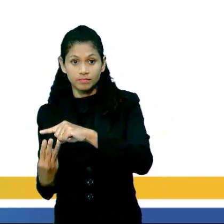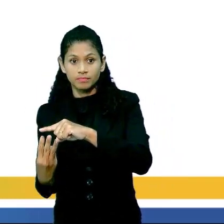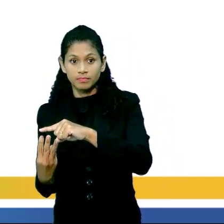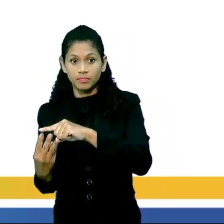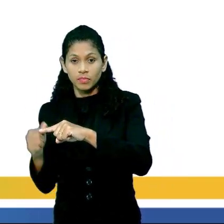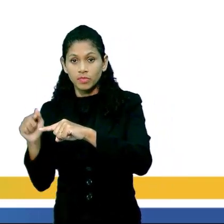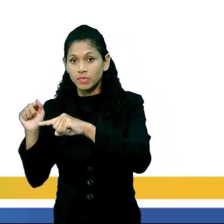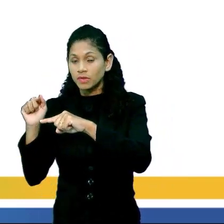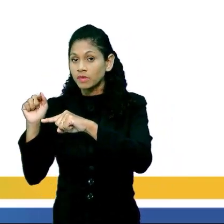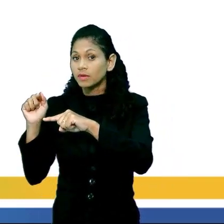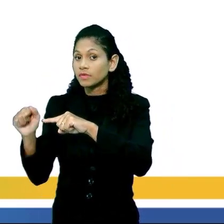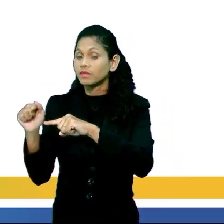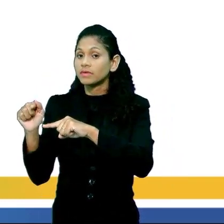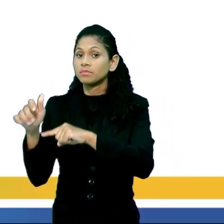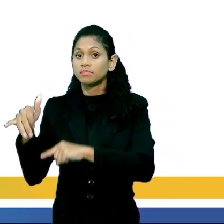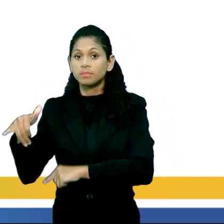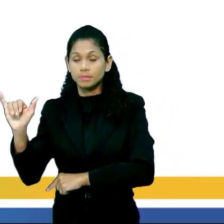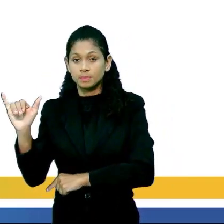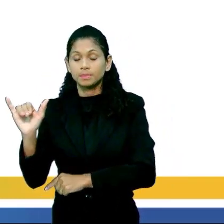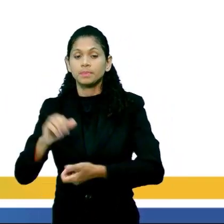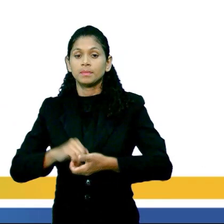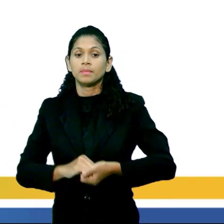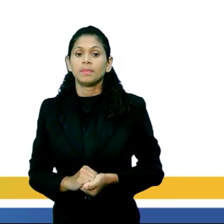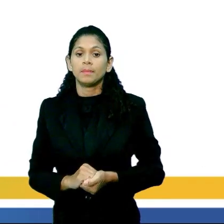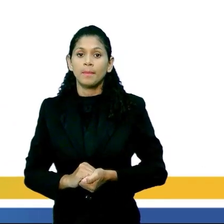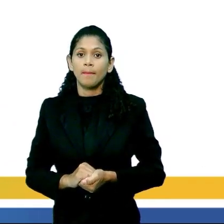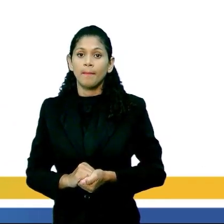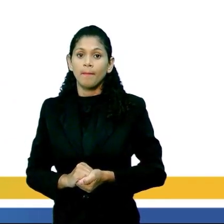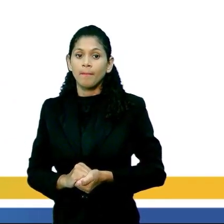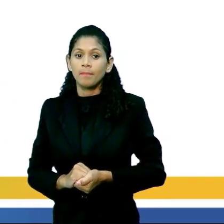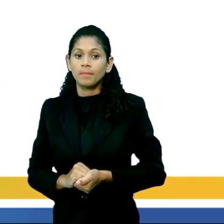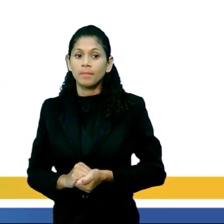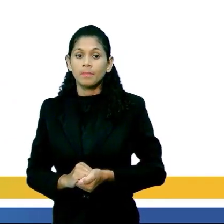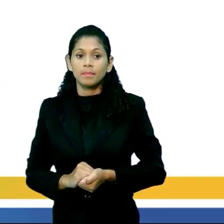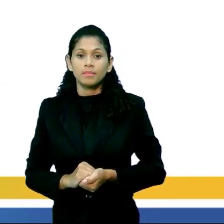8/3, 8/3 vezes Y.